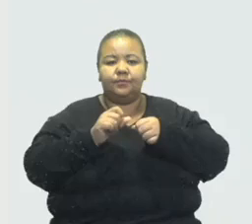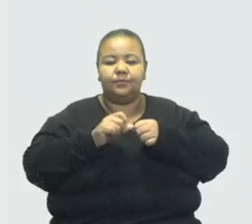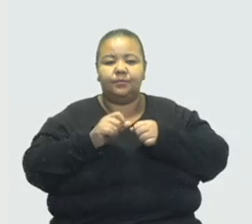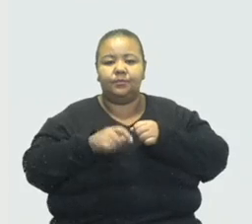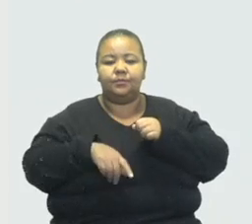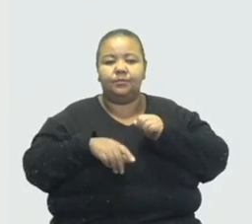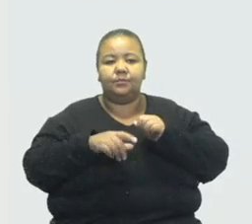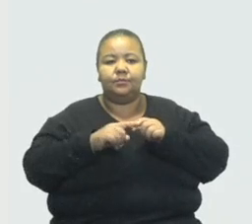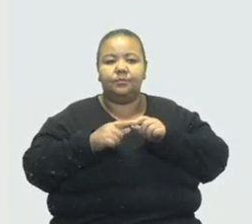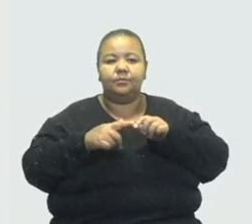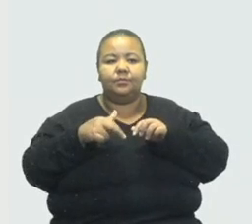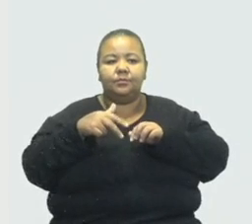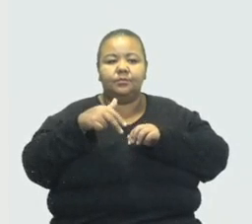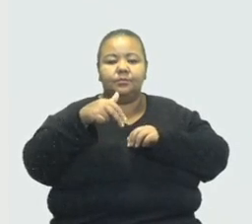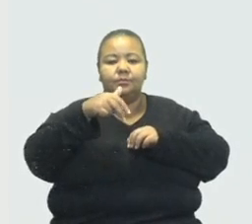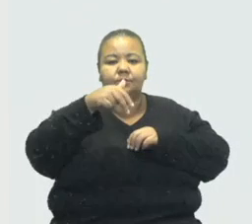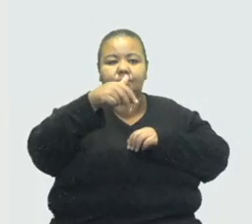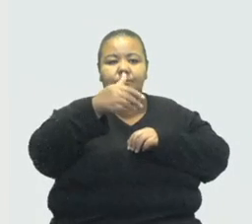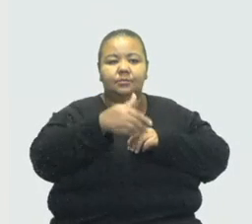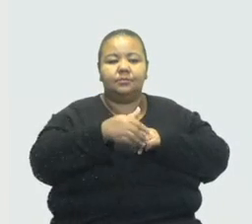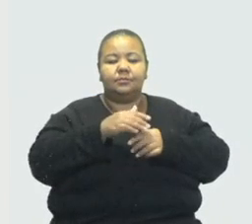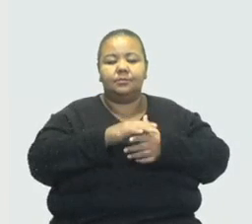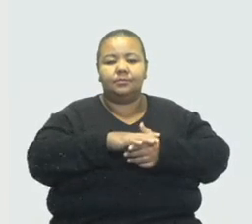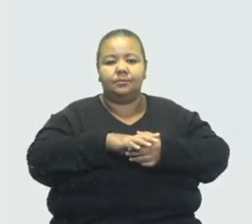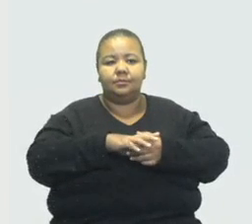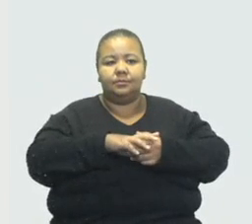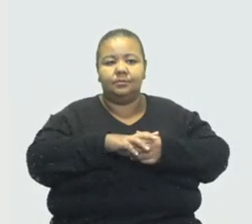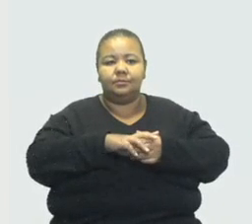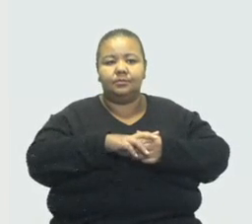uma escada, como o próprio nome diz.